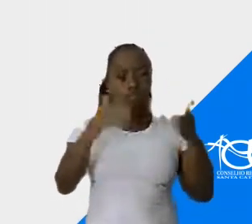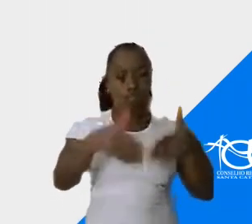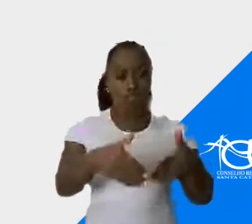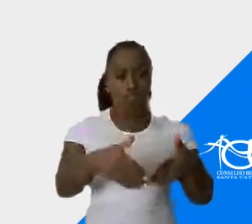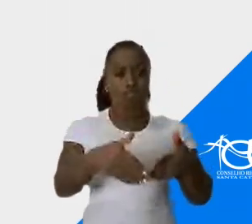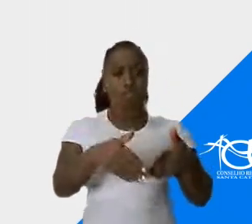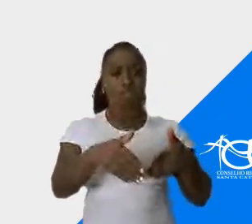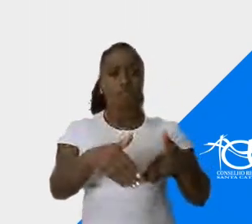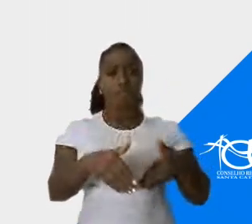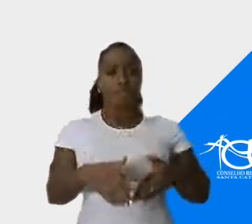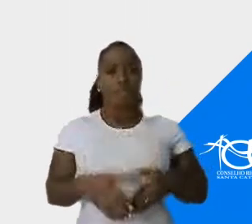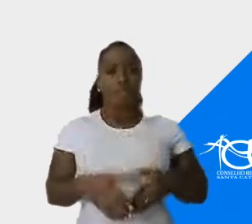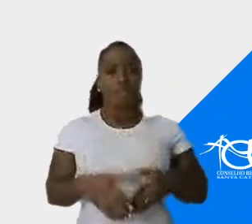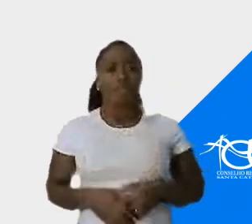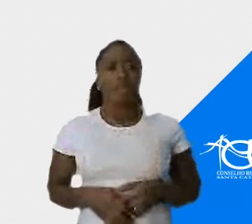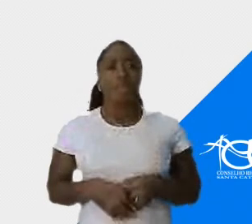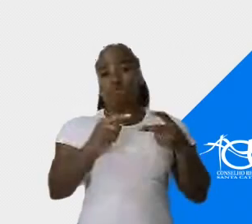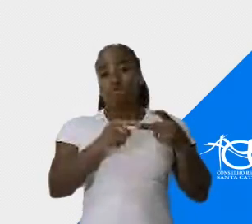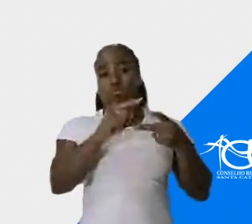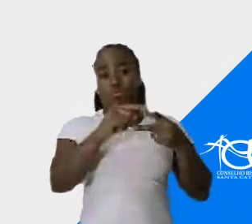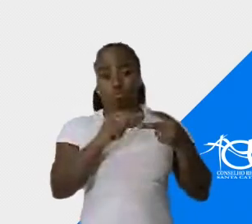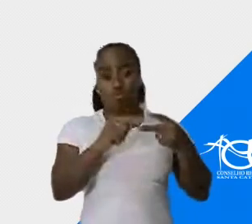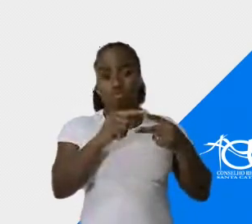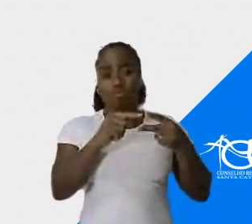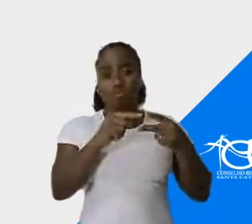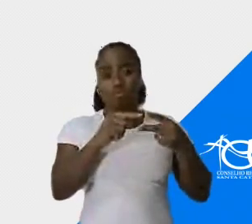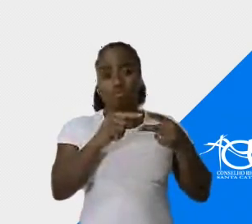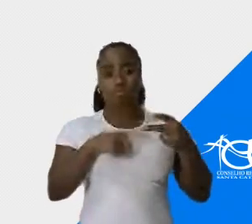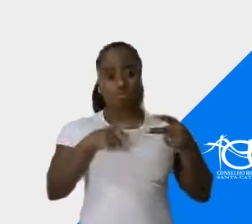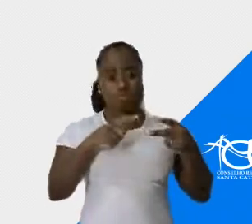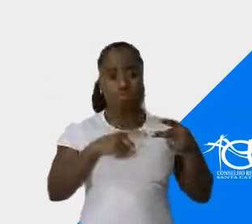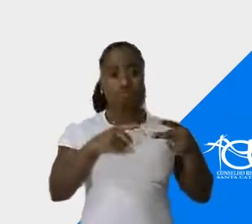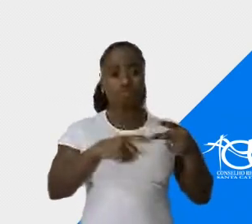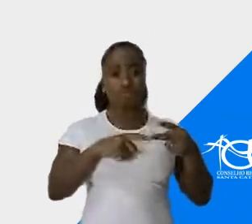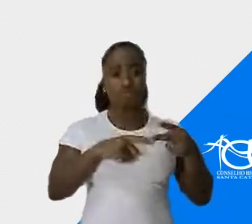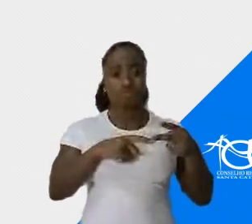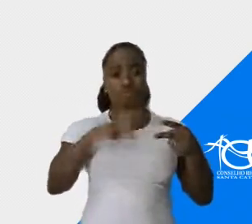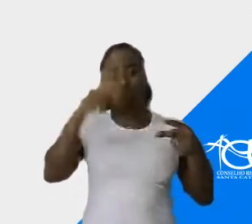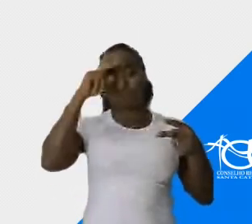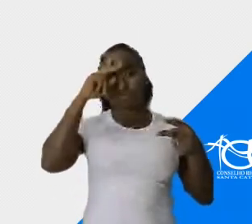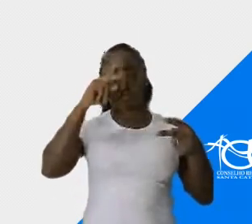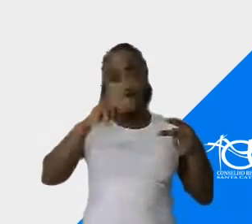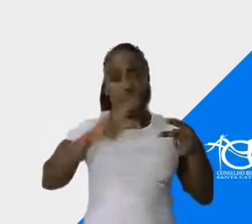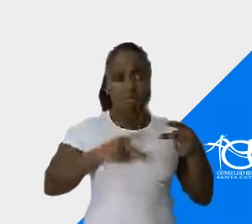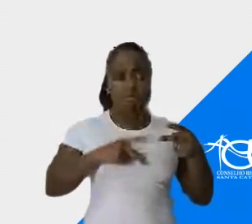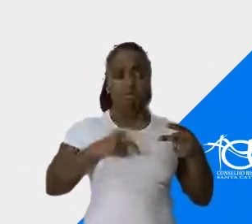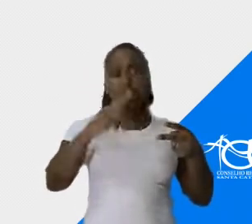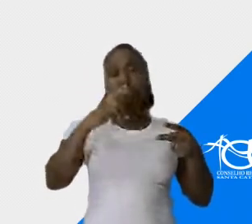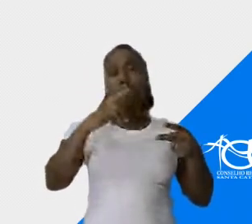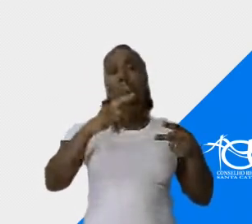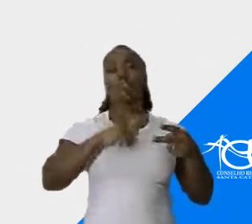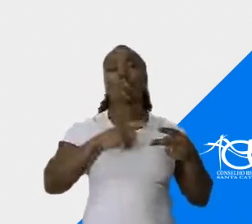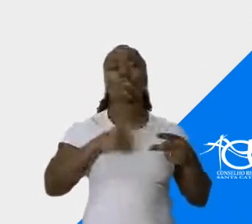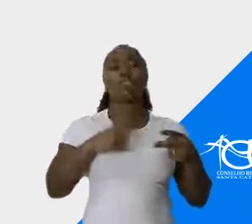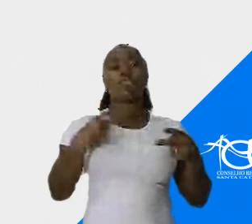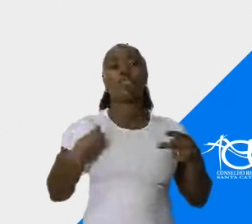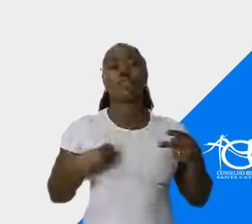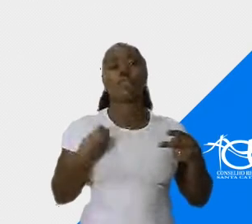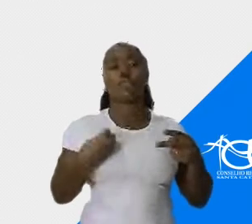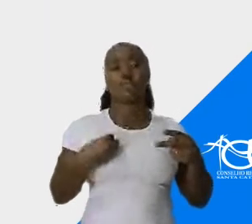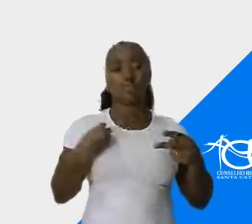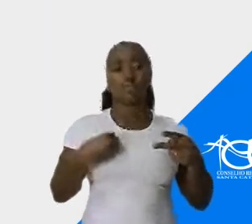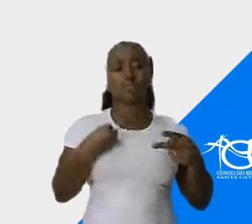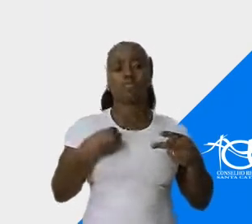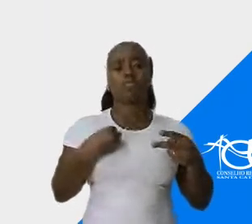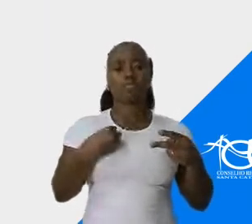grandes protocolos em função dos indicadores e perfis epidemiológicos já disponíveis na literatura científica. Existe o chamado